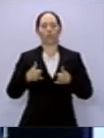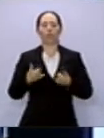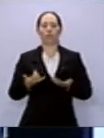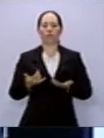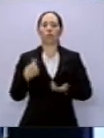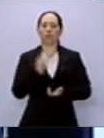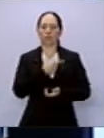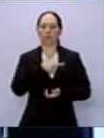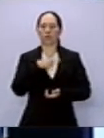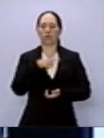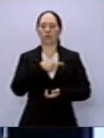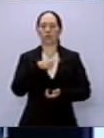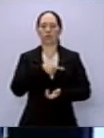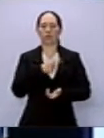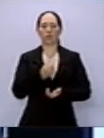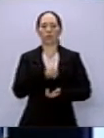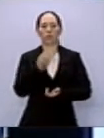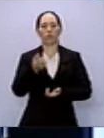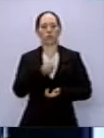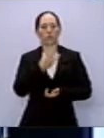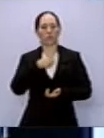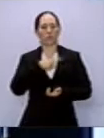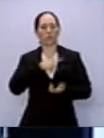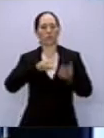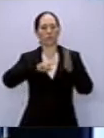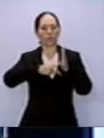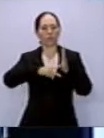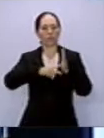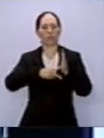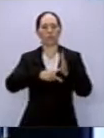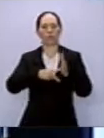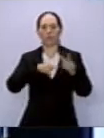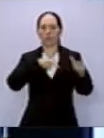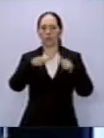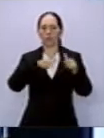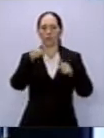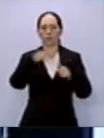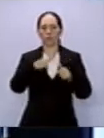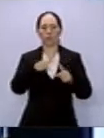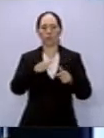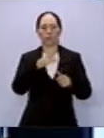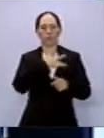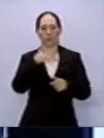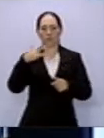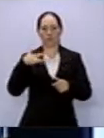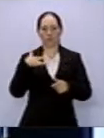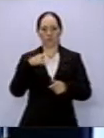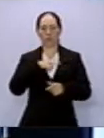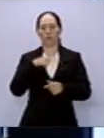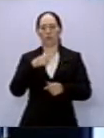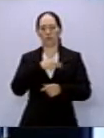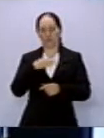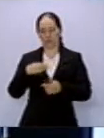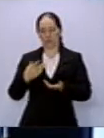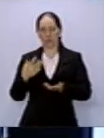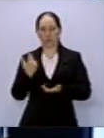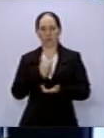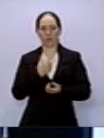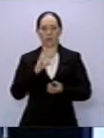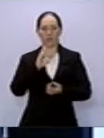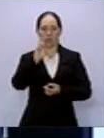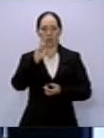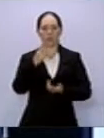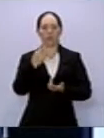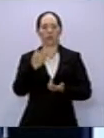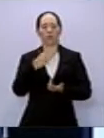nós temos uma quantidade bastante grande de Sindicatos de trabalhadores na área da saúde e seu Ministro que nós representamos Há